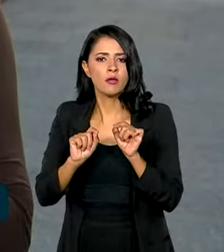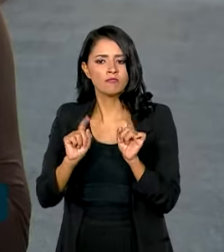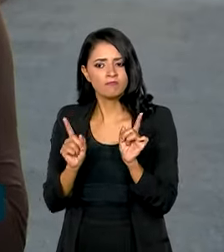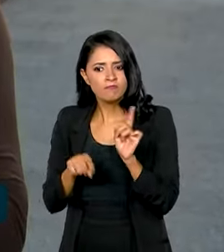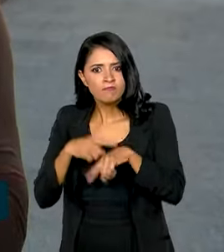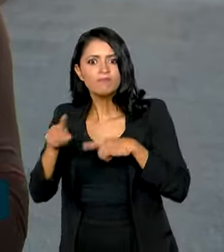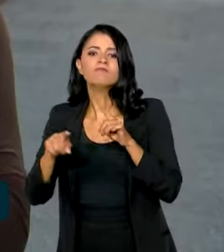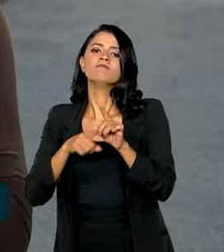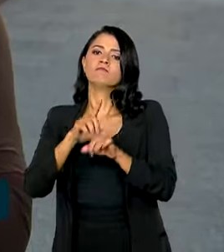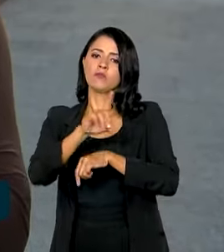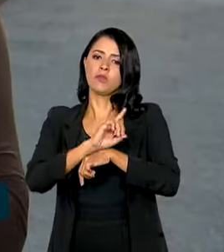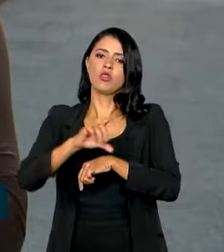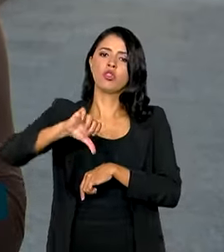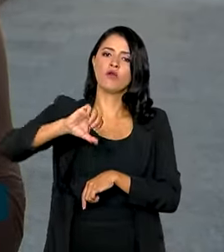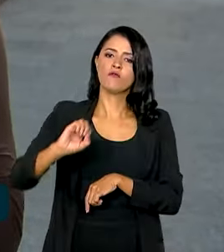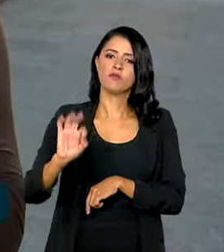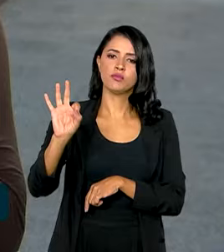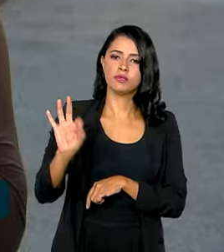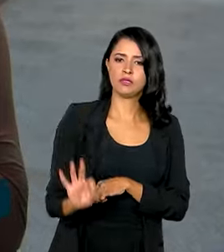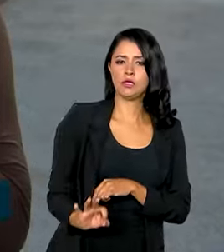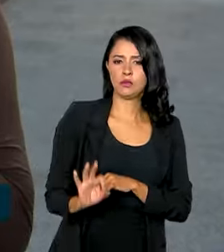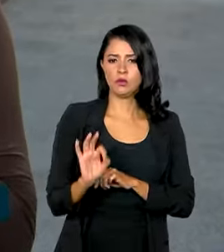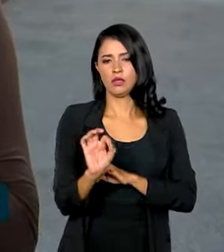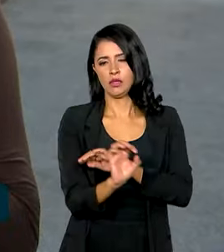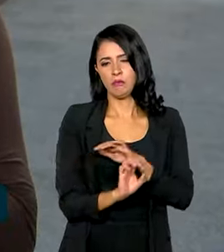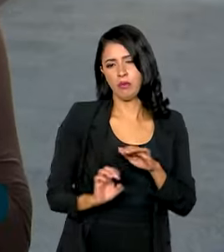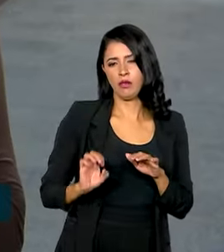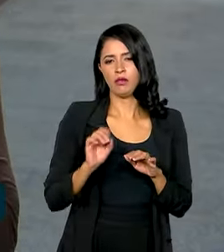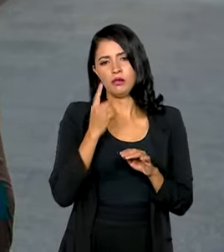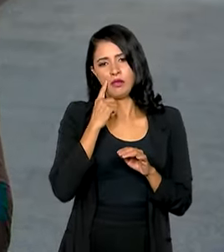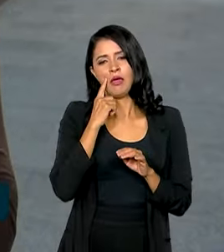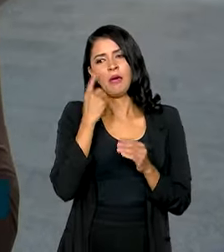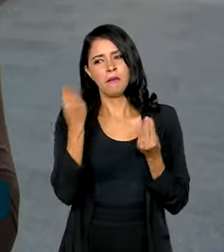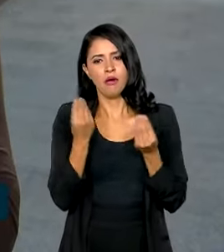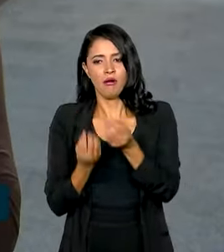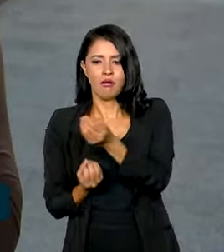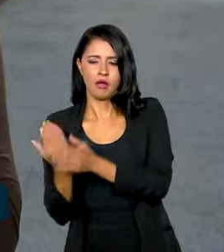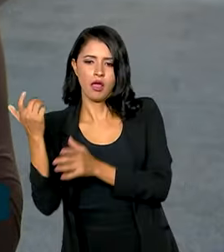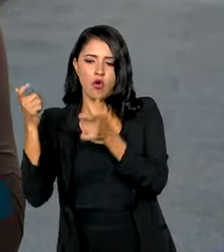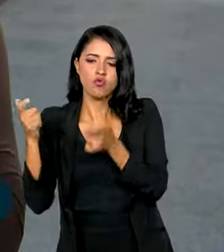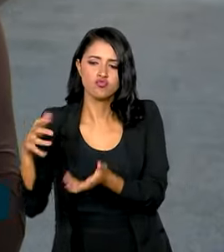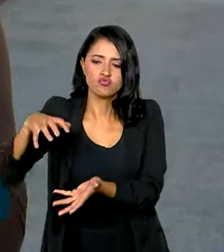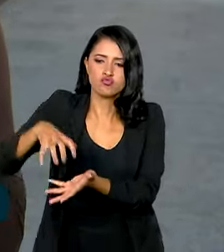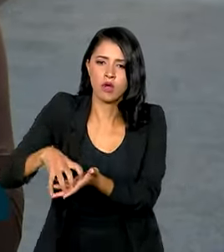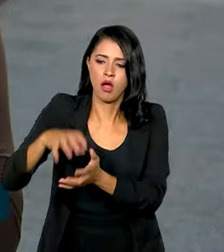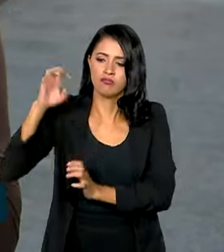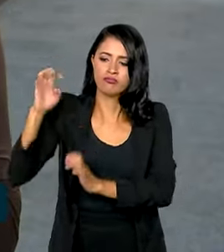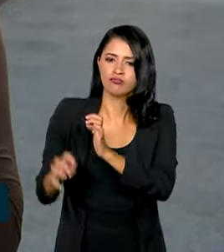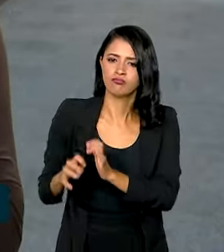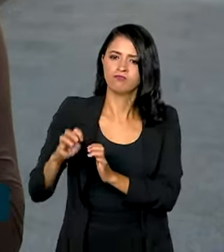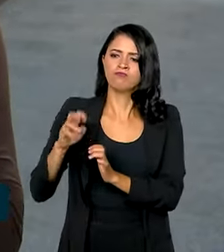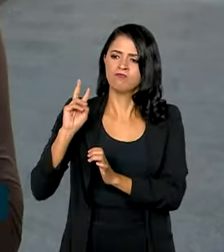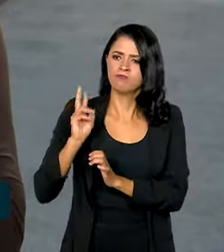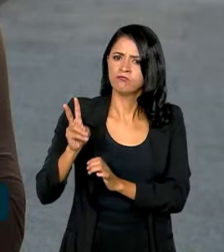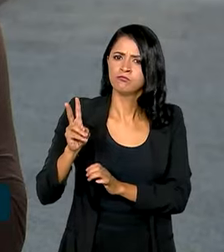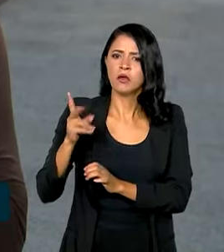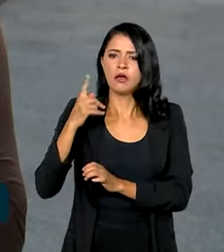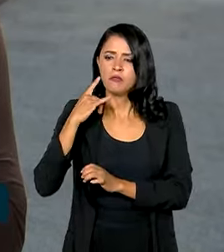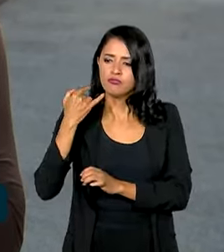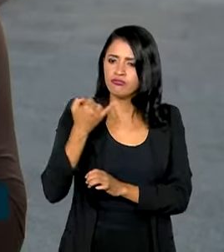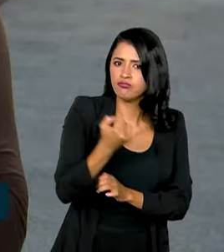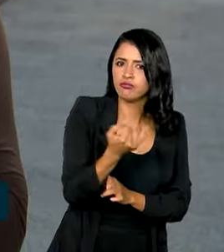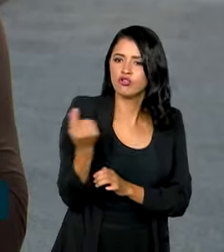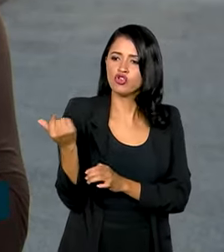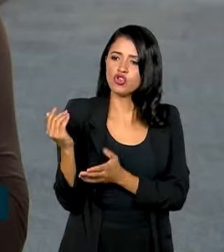90% das pequenas empresas para criar um parque industrial mais sólido e moderno que possa atrair capital